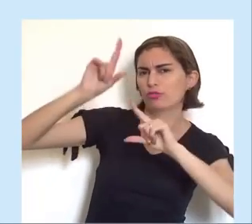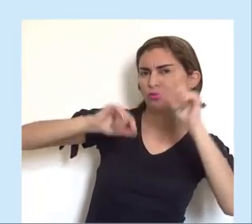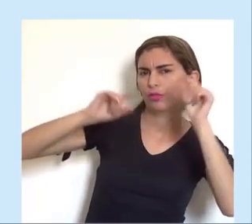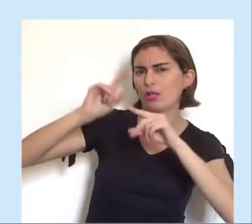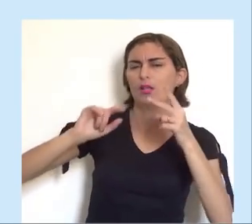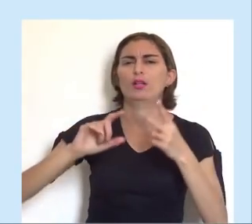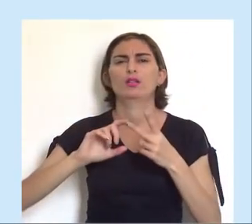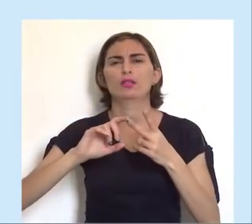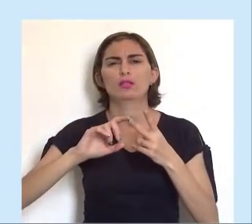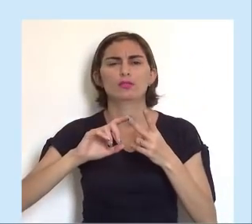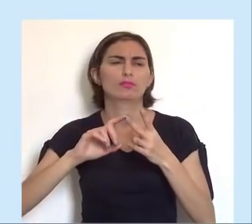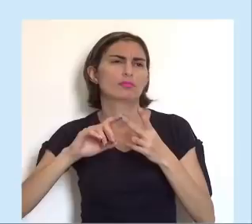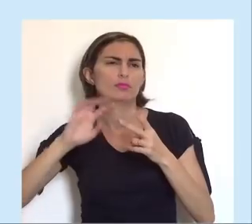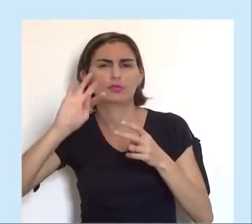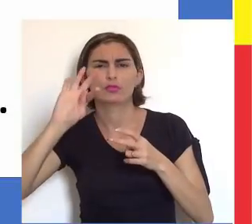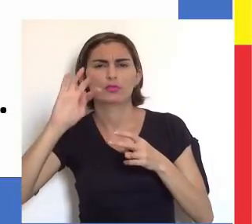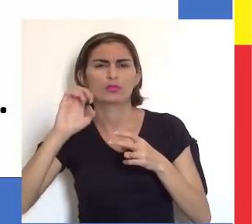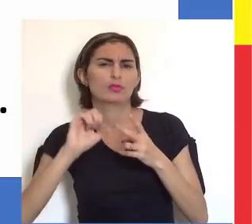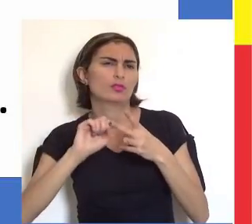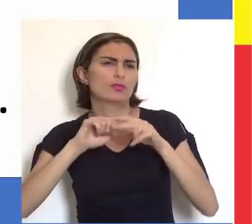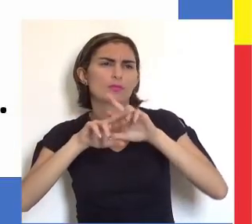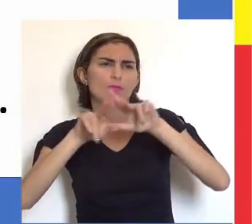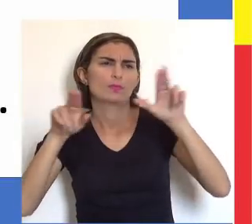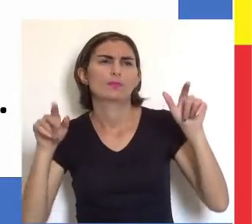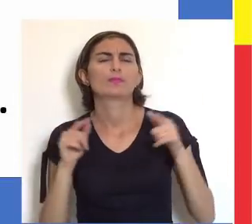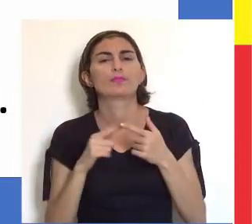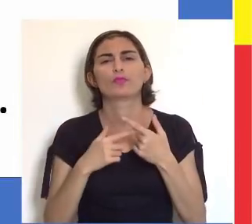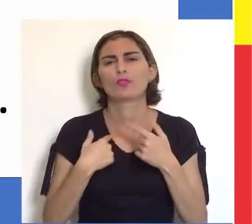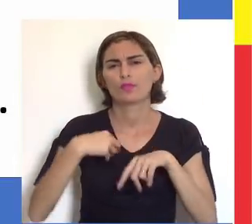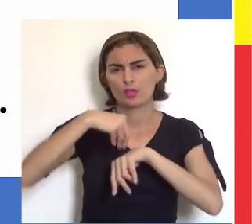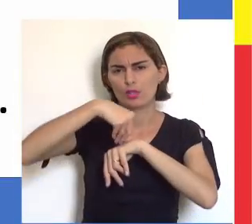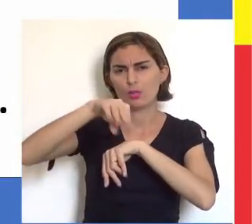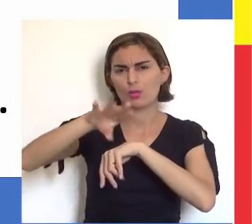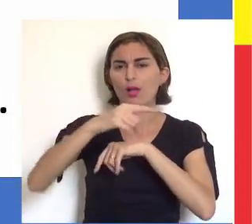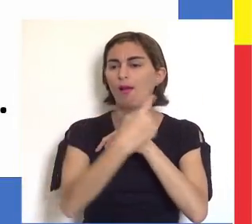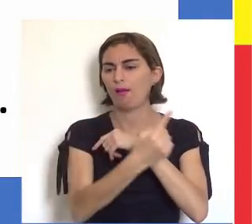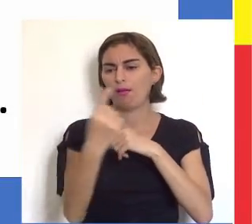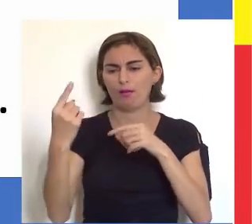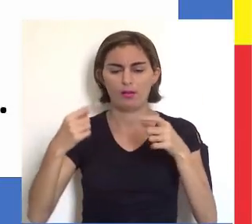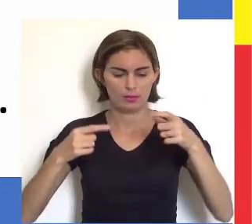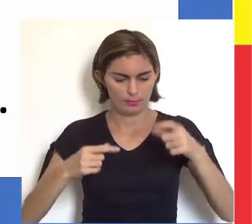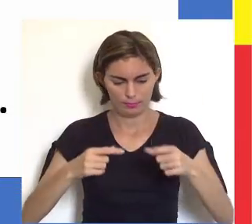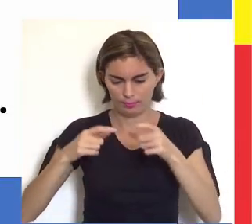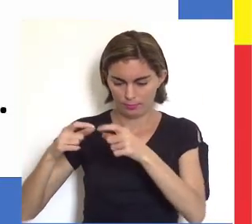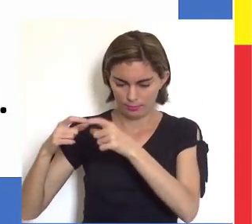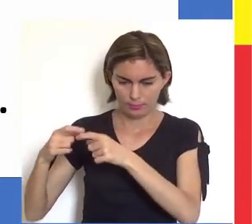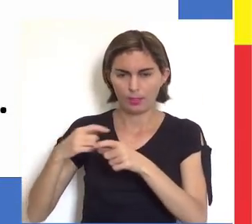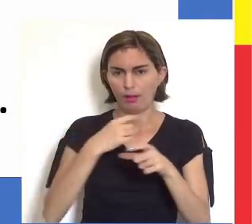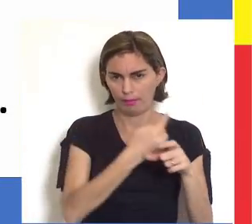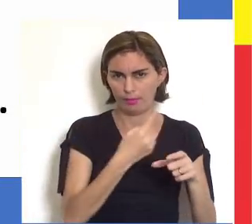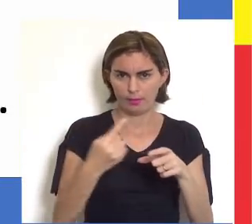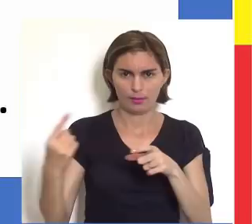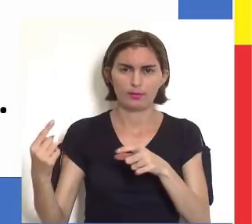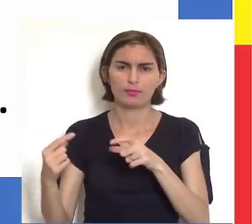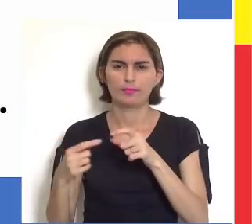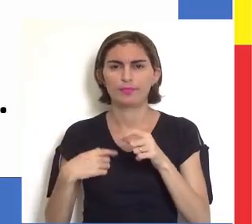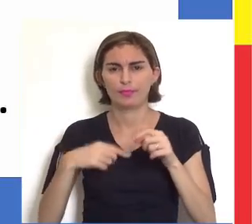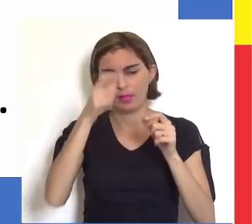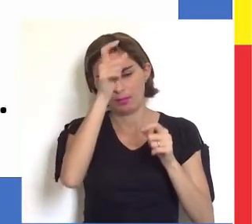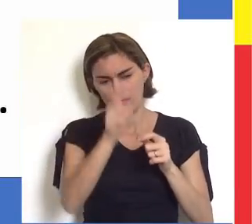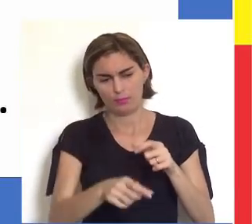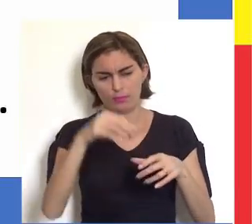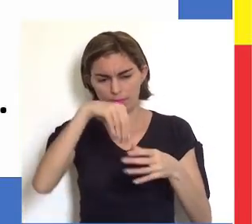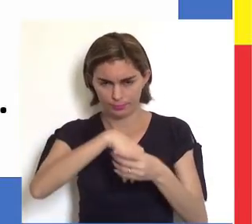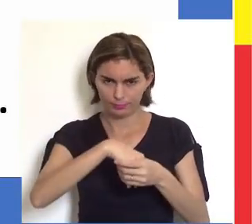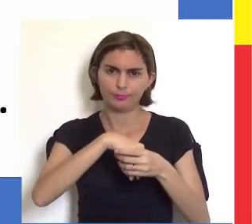Estrelas, aí o que você preferir. E aí você coloca em cada um dos potinhos, para cada categoria, os personagens